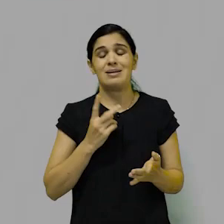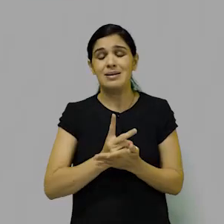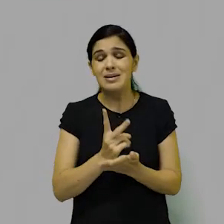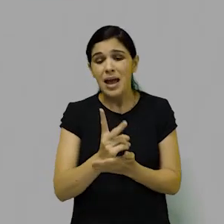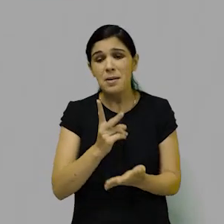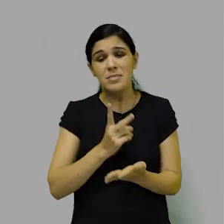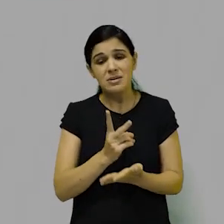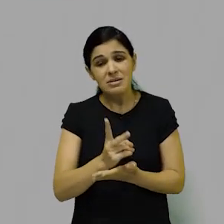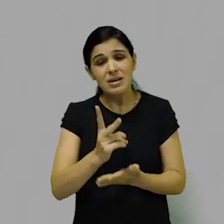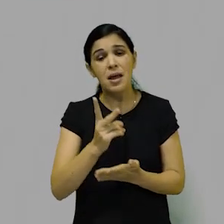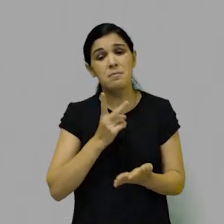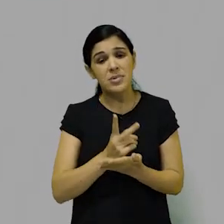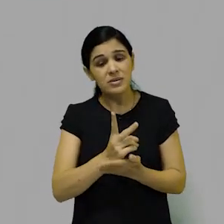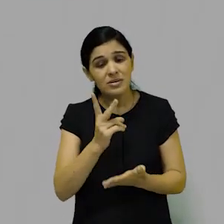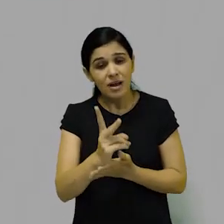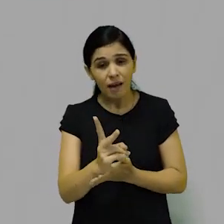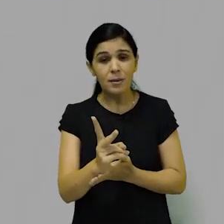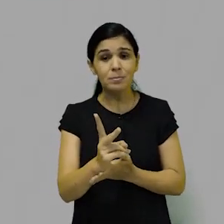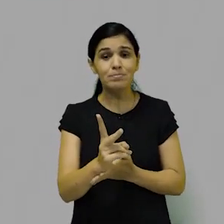existe, né?